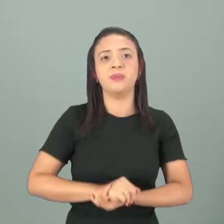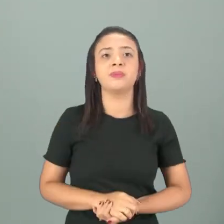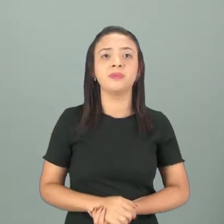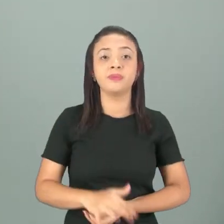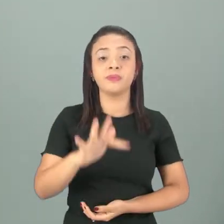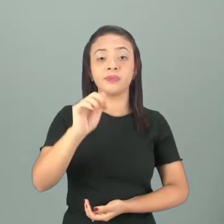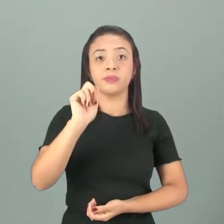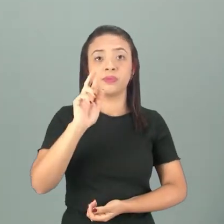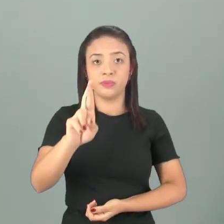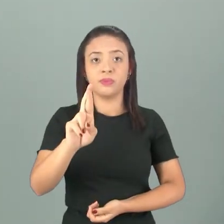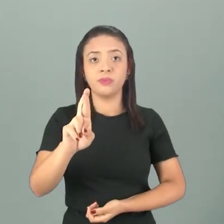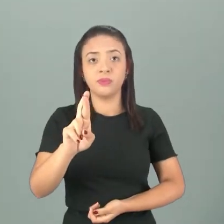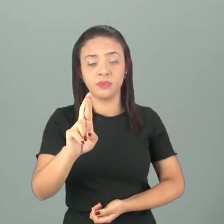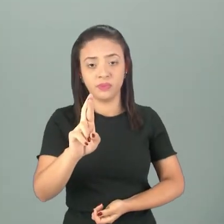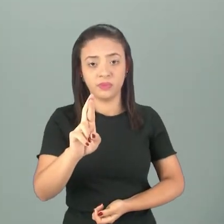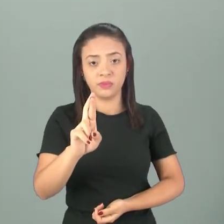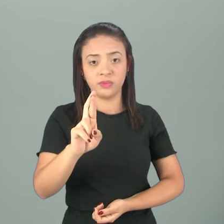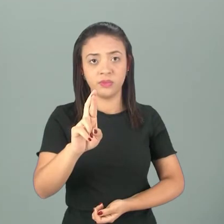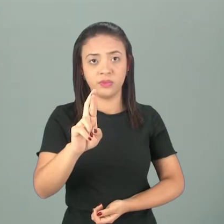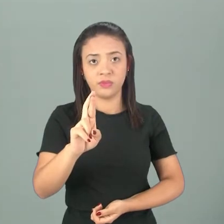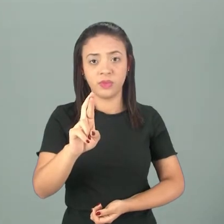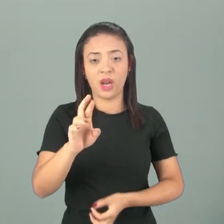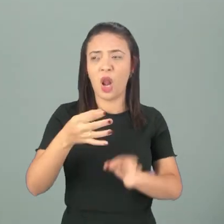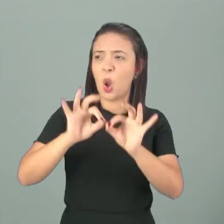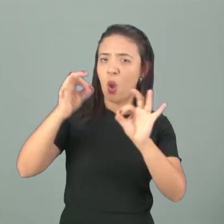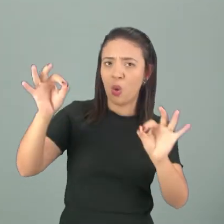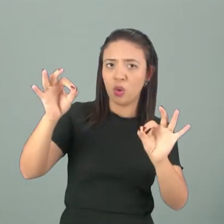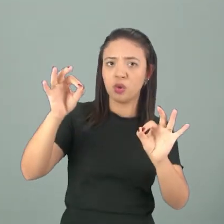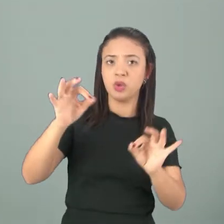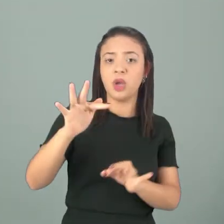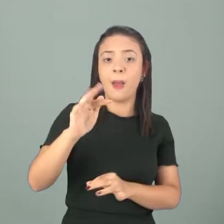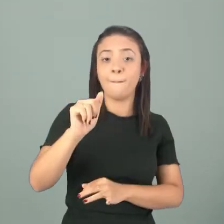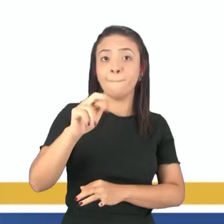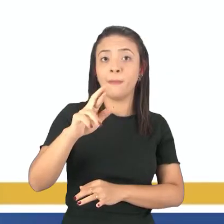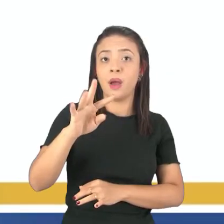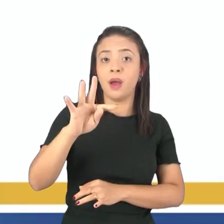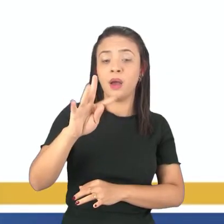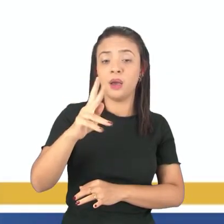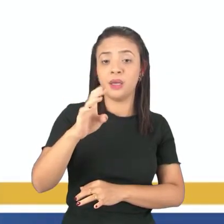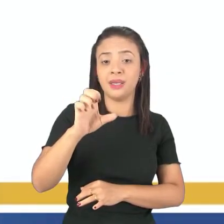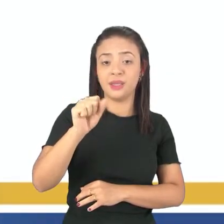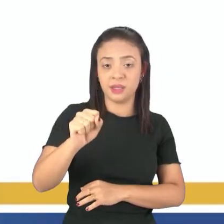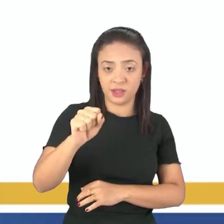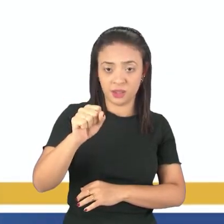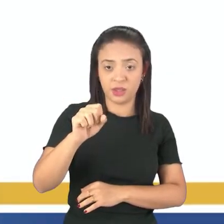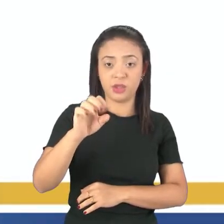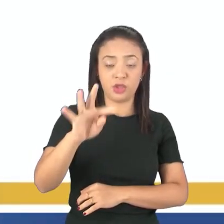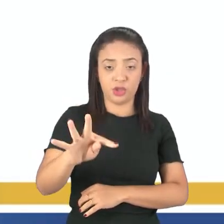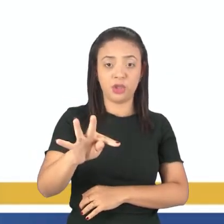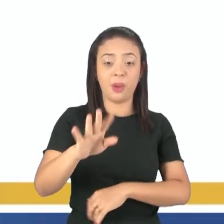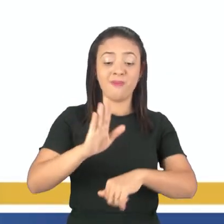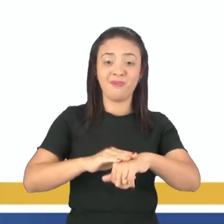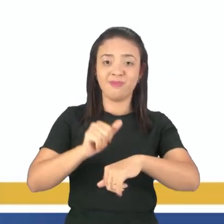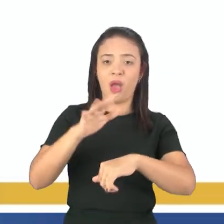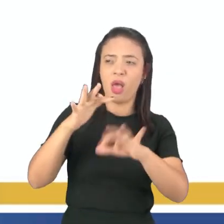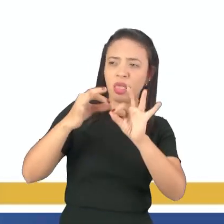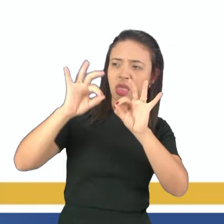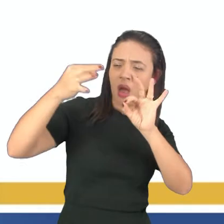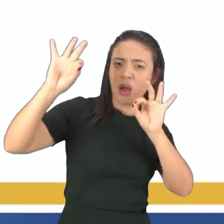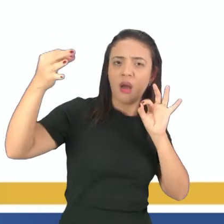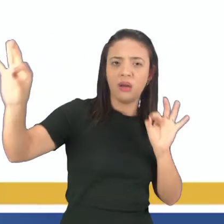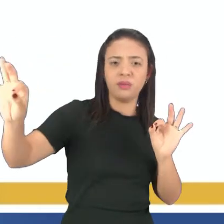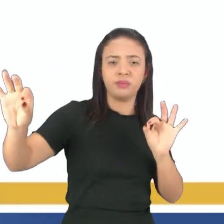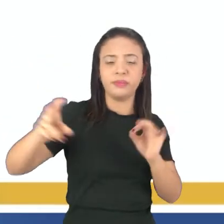E far, farthest. Far é longe, farthest, mais longe. Observem que a escrita e a pronúncia dessas